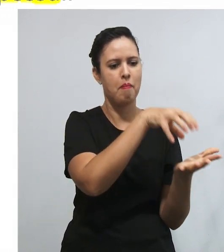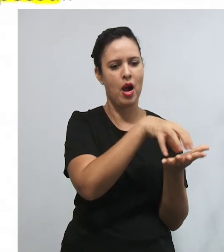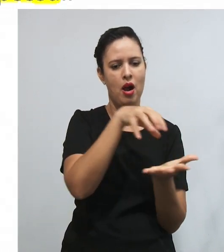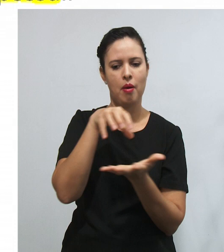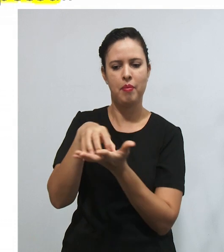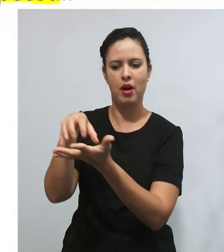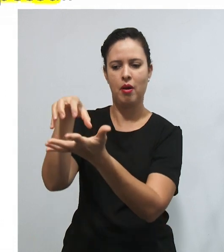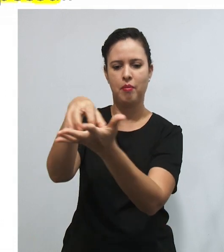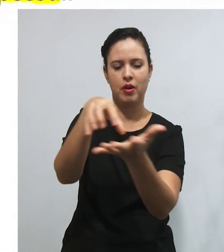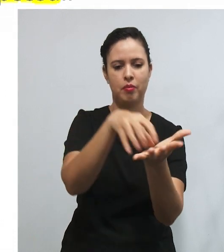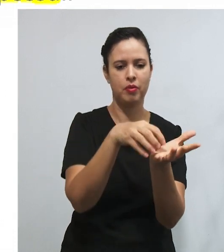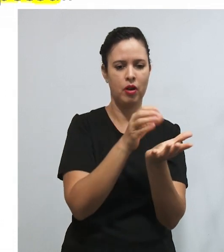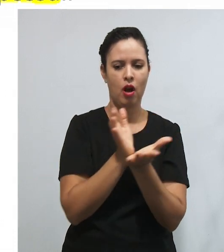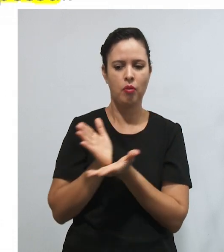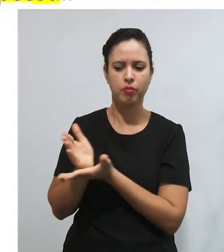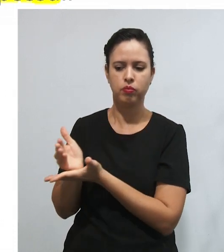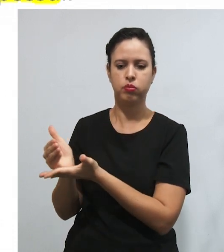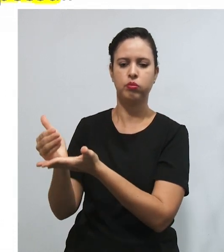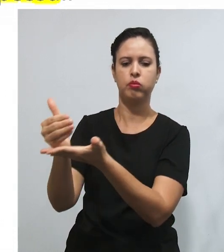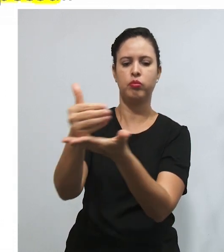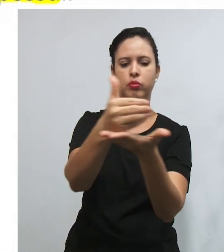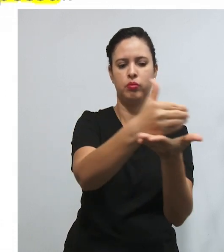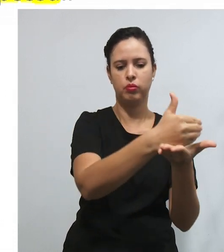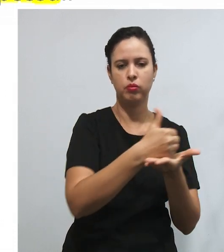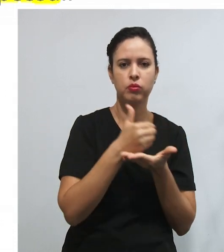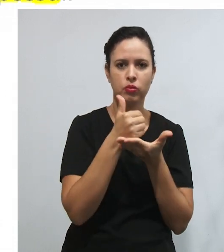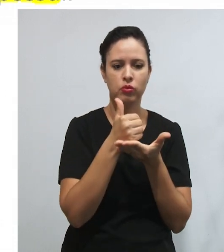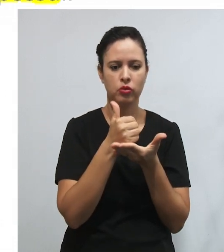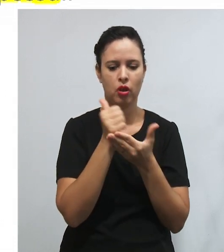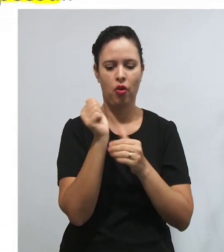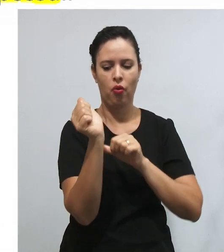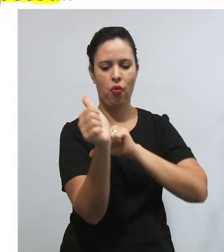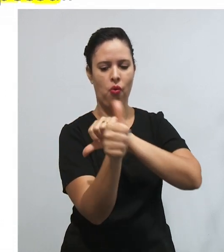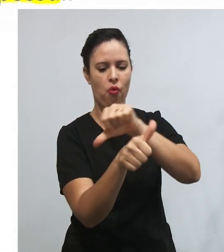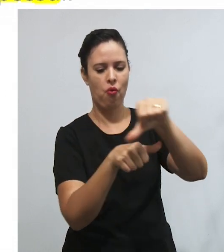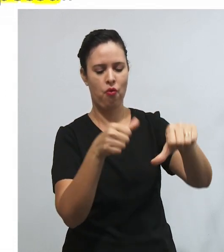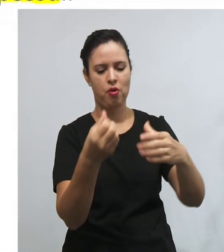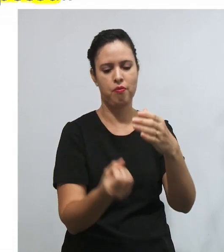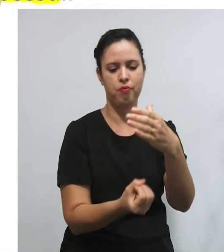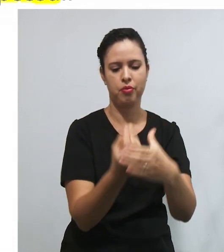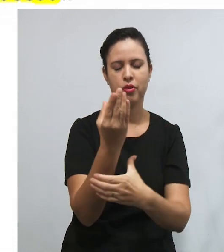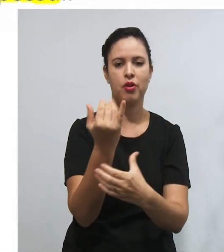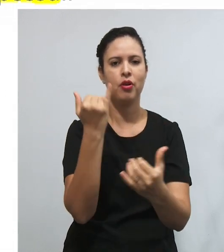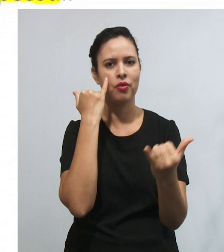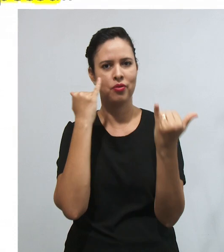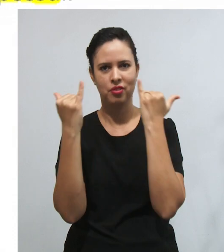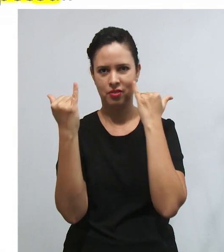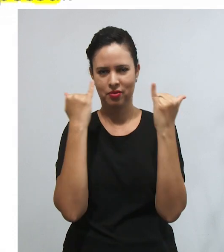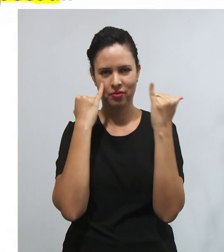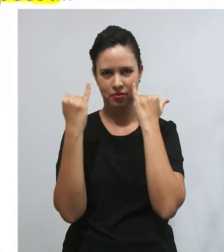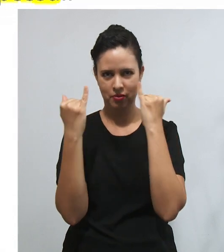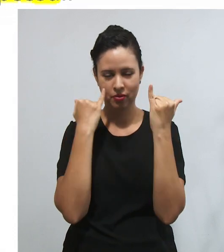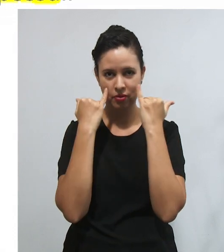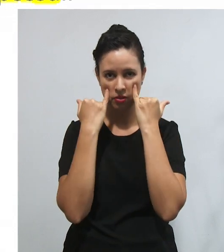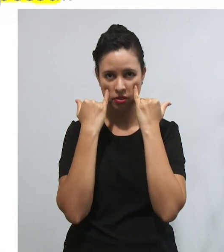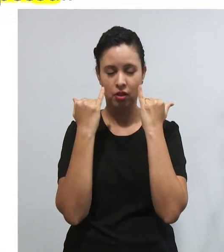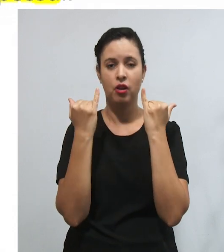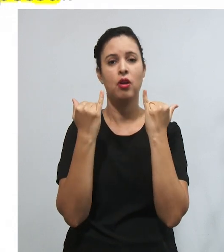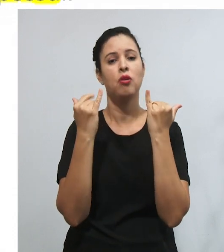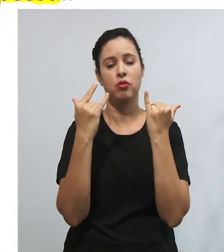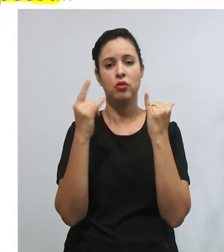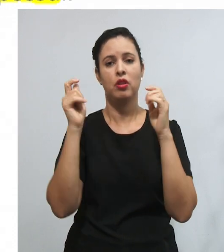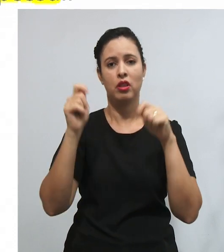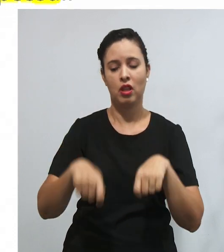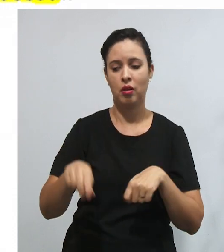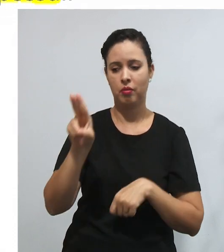ser processados por meio dos dispositivos das máquinas eletrônicas e gerar informação útil para o